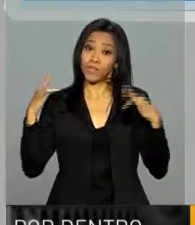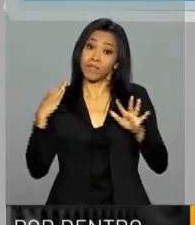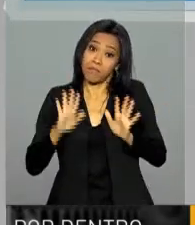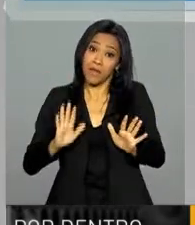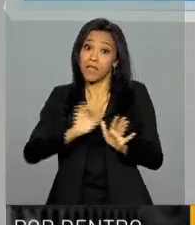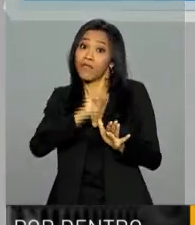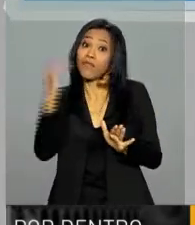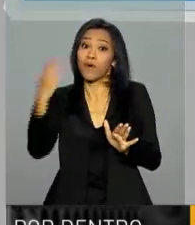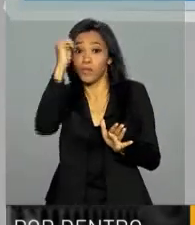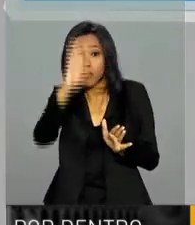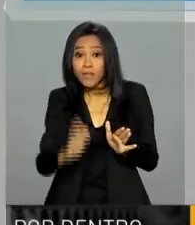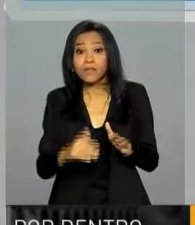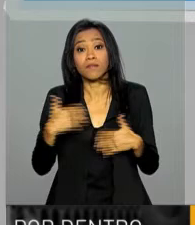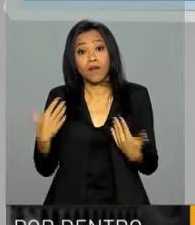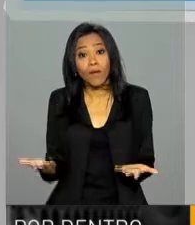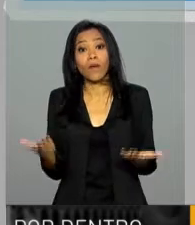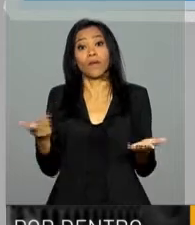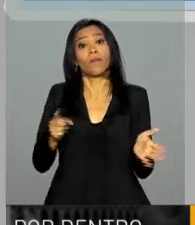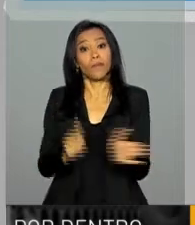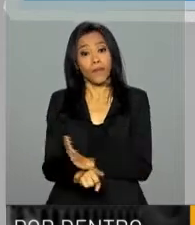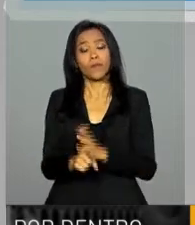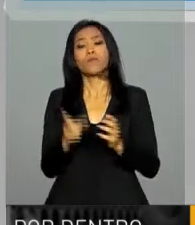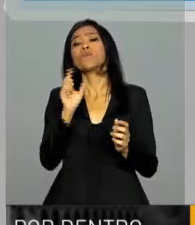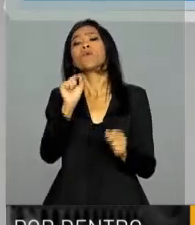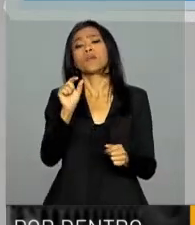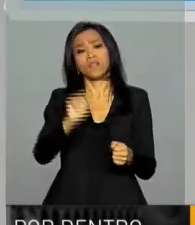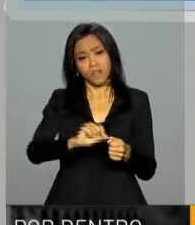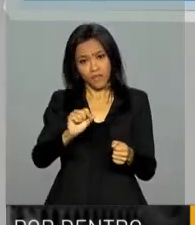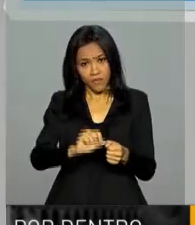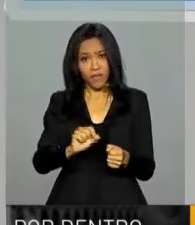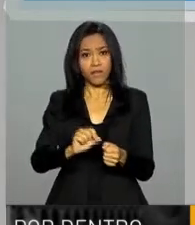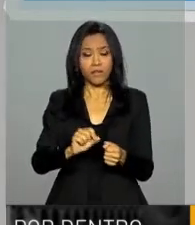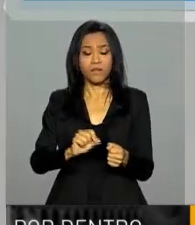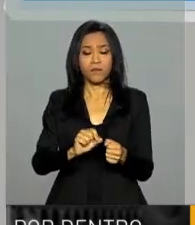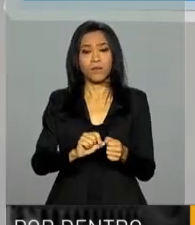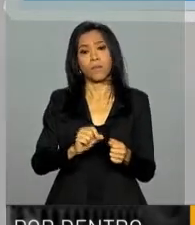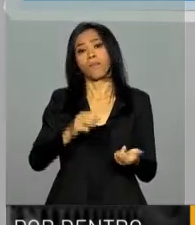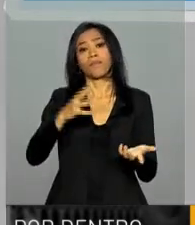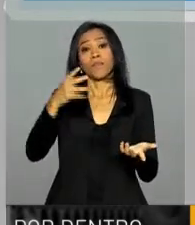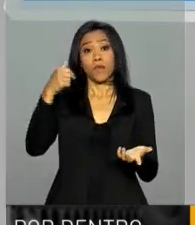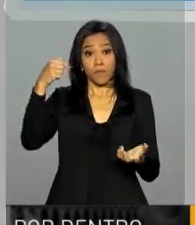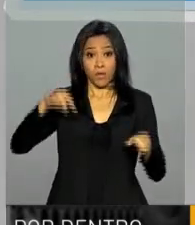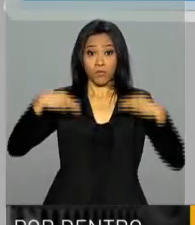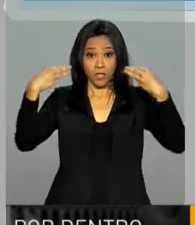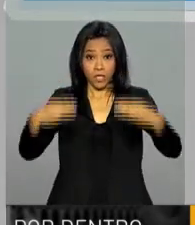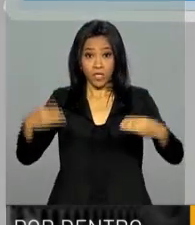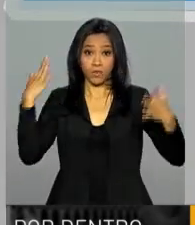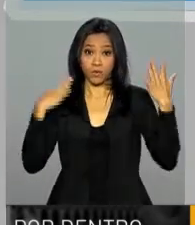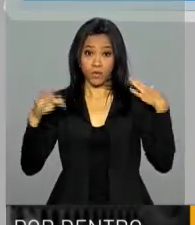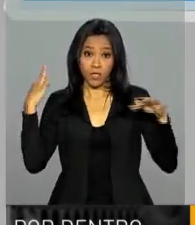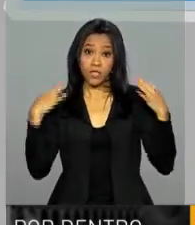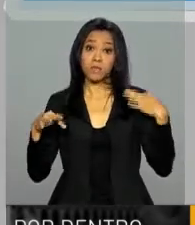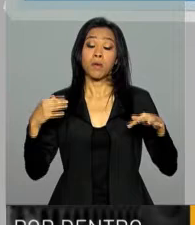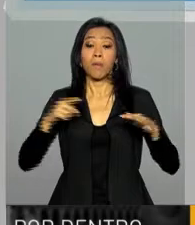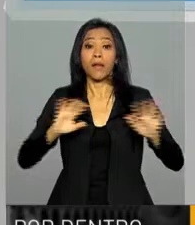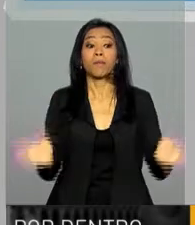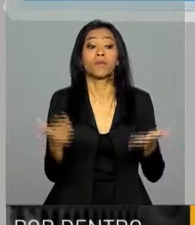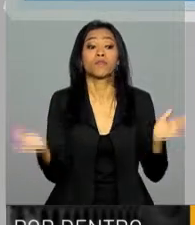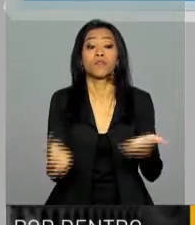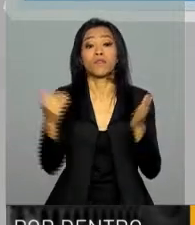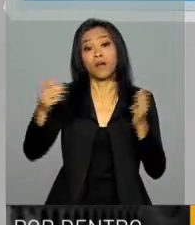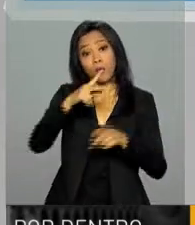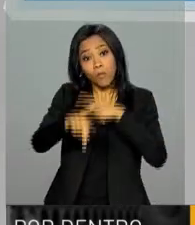fora pergunta então o que tem sido feito 80 tendo feito pelo nosso ministério do turismo para motivar o brasileiro